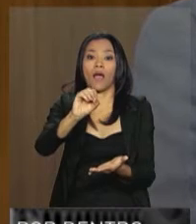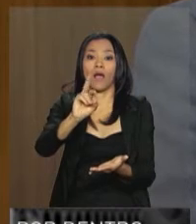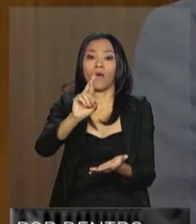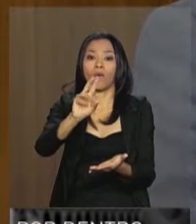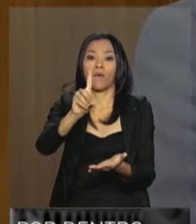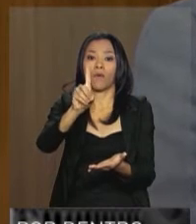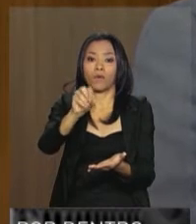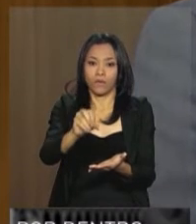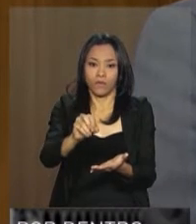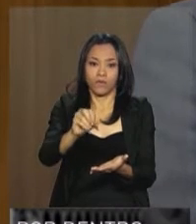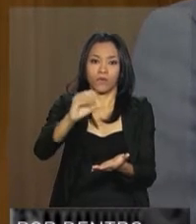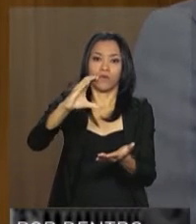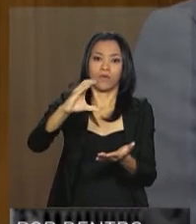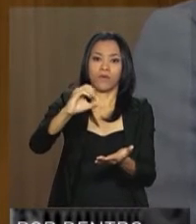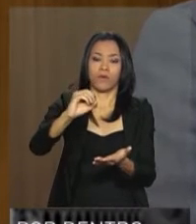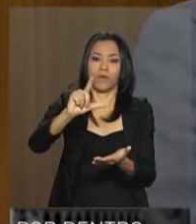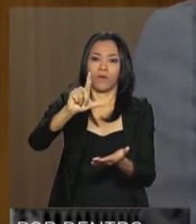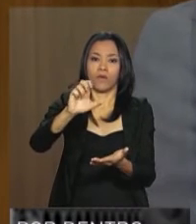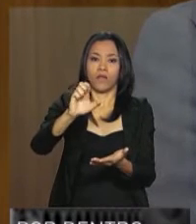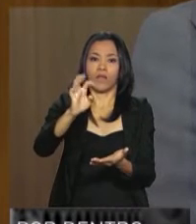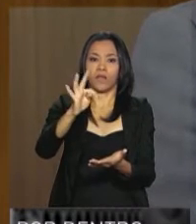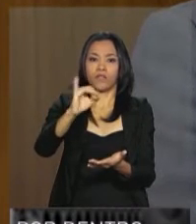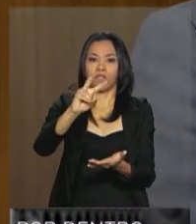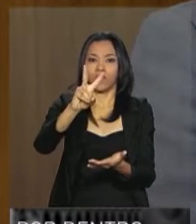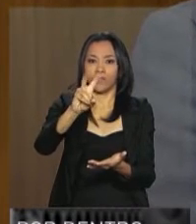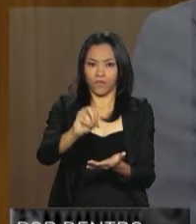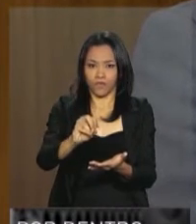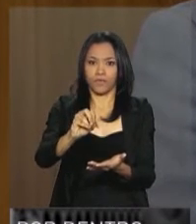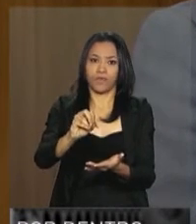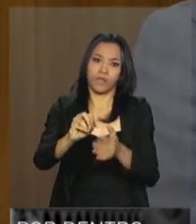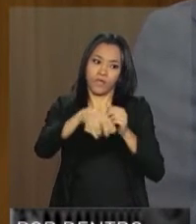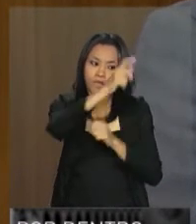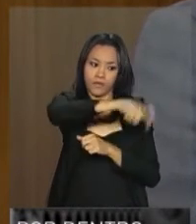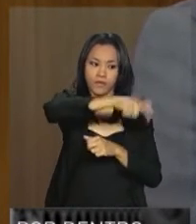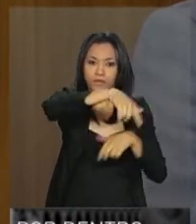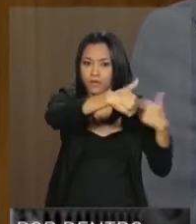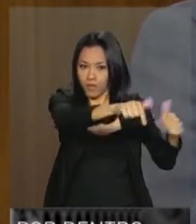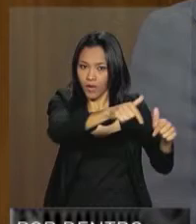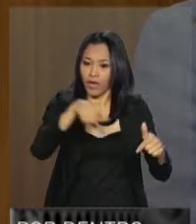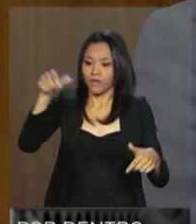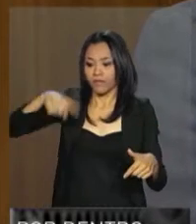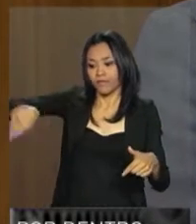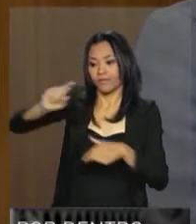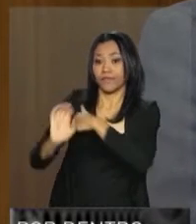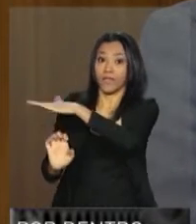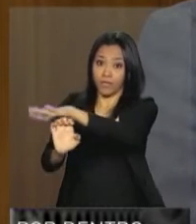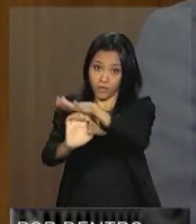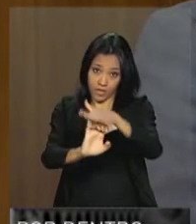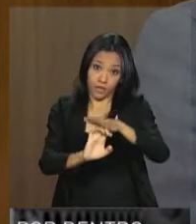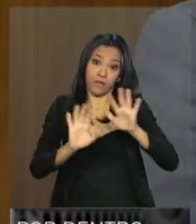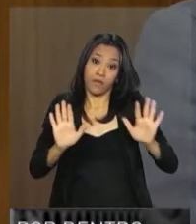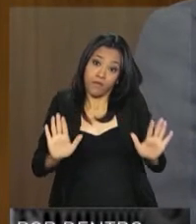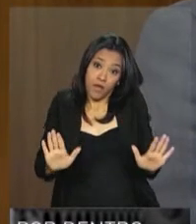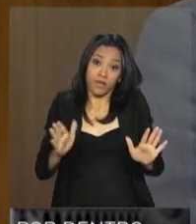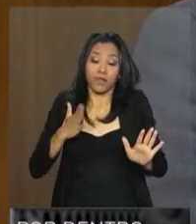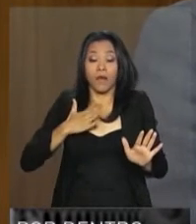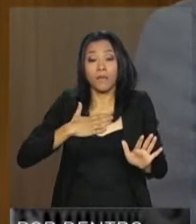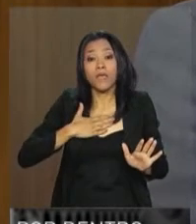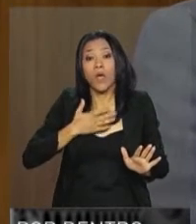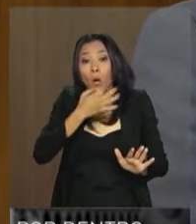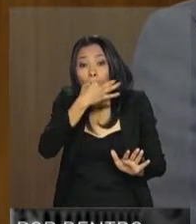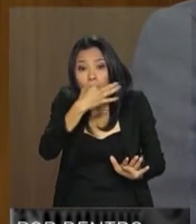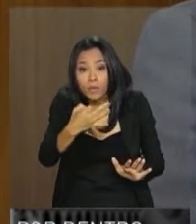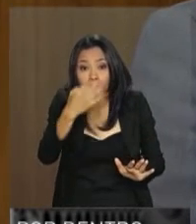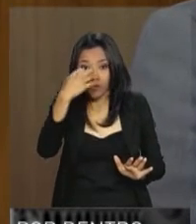da os demais posicionamentos as visões diferentes mas a minha visão pessoal é